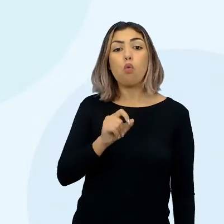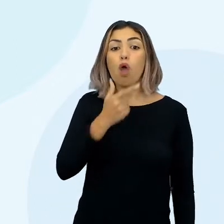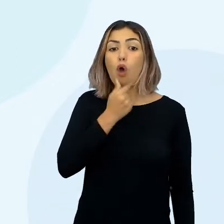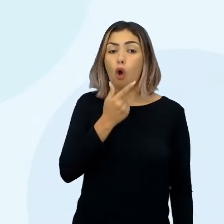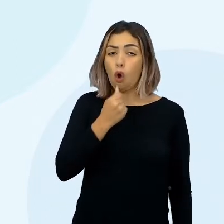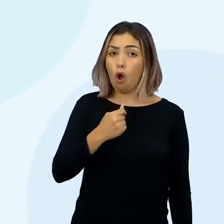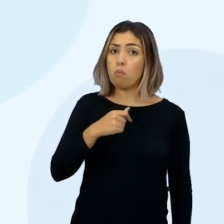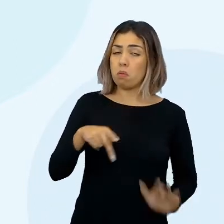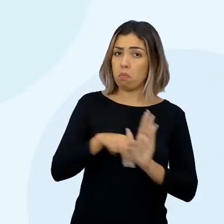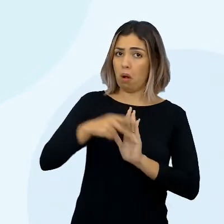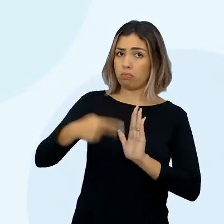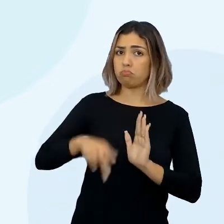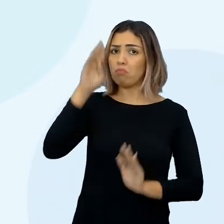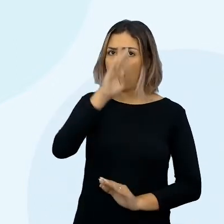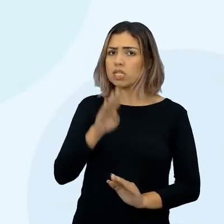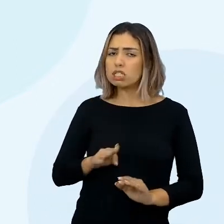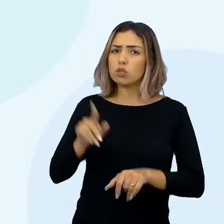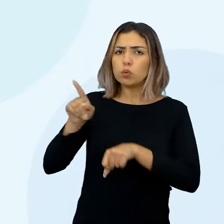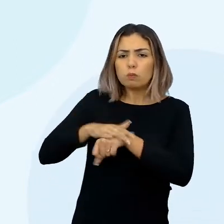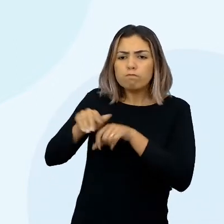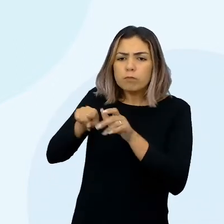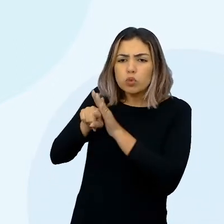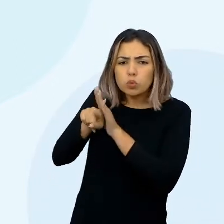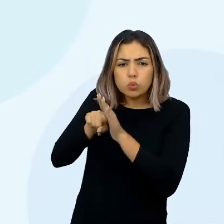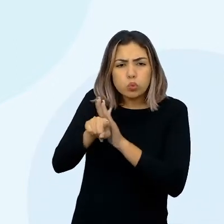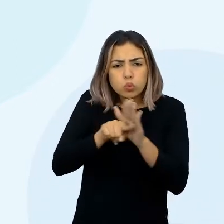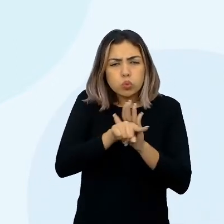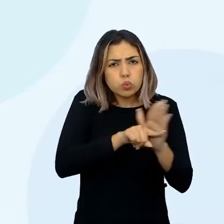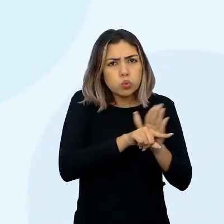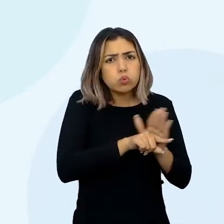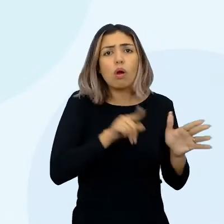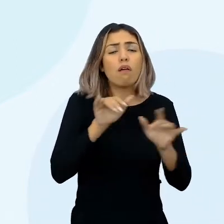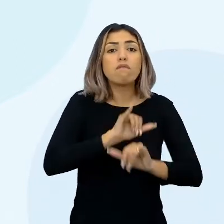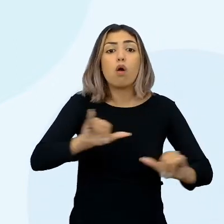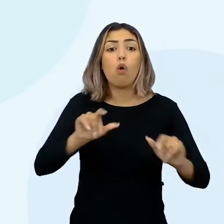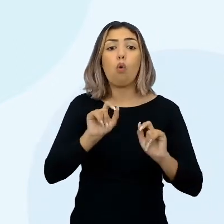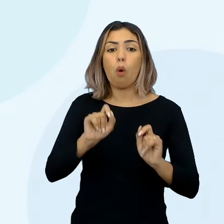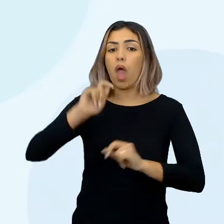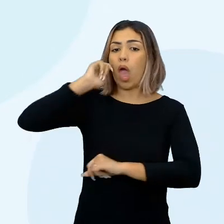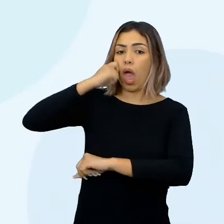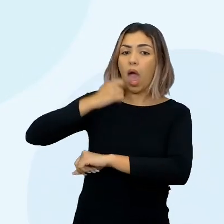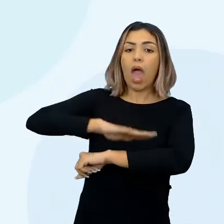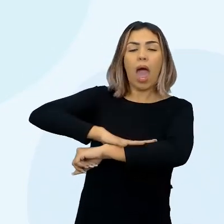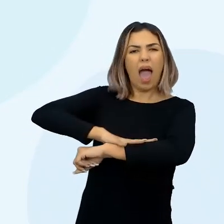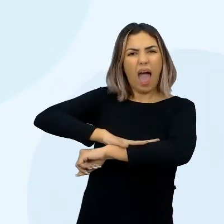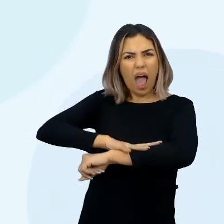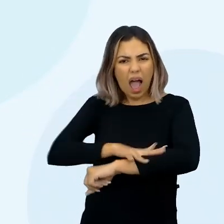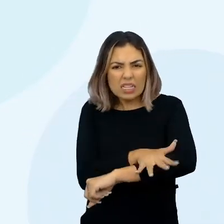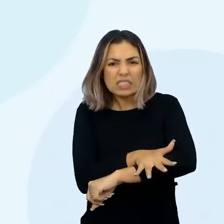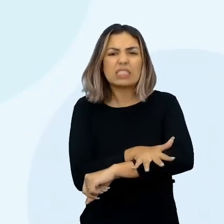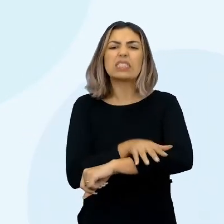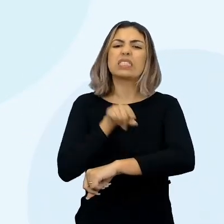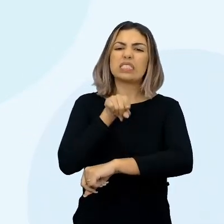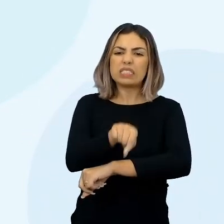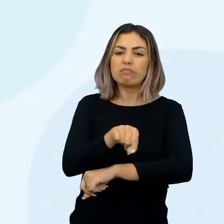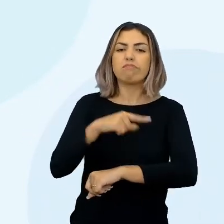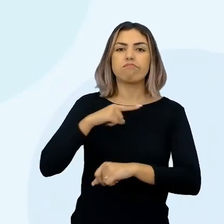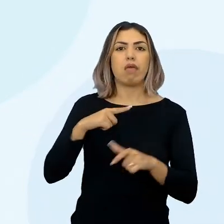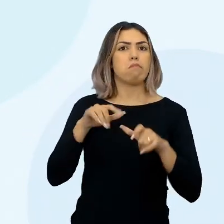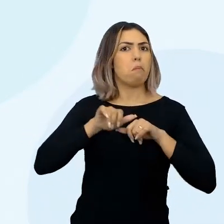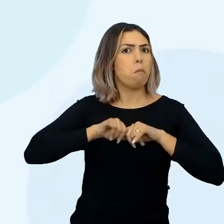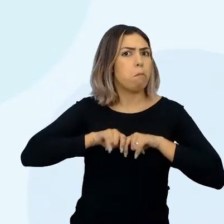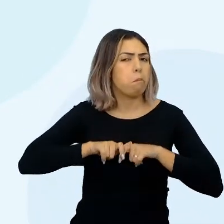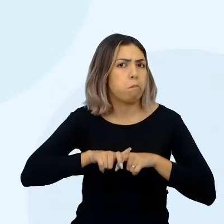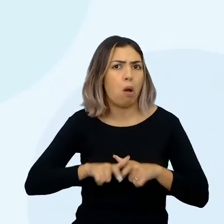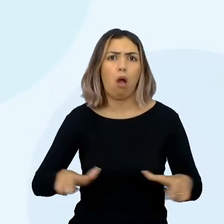de discriminação. Isso porque ele é um fenômeno estrutural. Daí vem a parte bem da sociologia mesmo dessa aula,